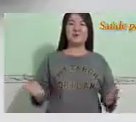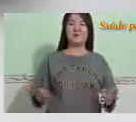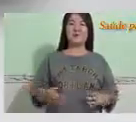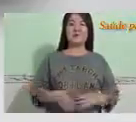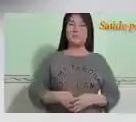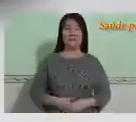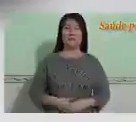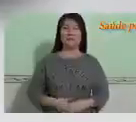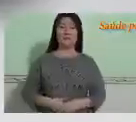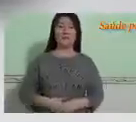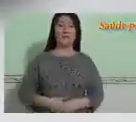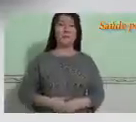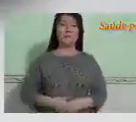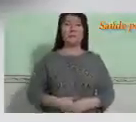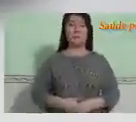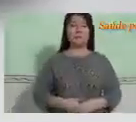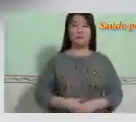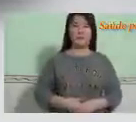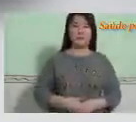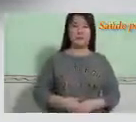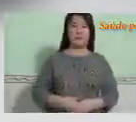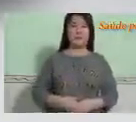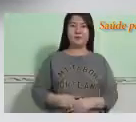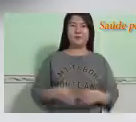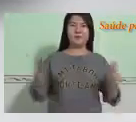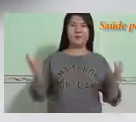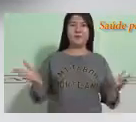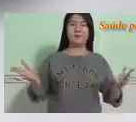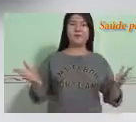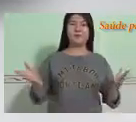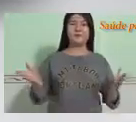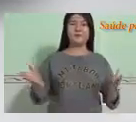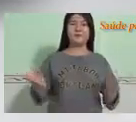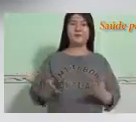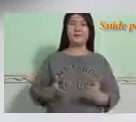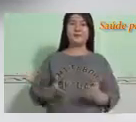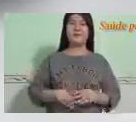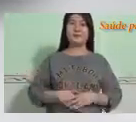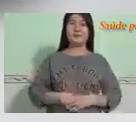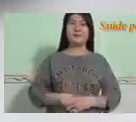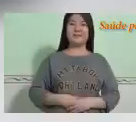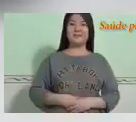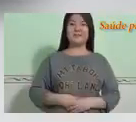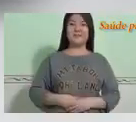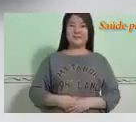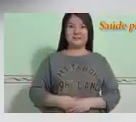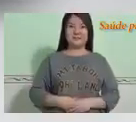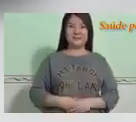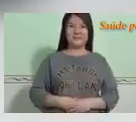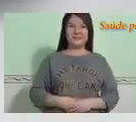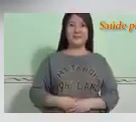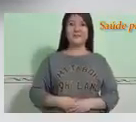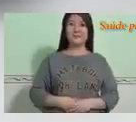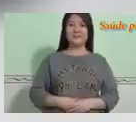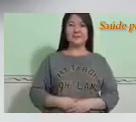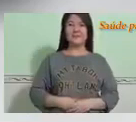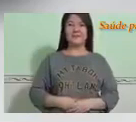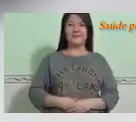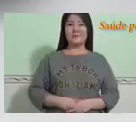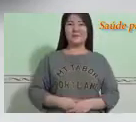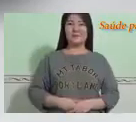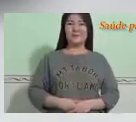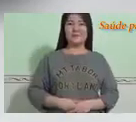Durante a gripe é importante adotar alguns cuidados para evitar novas infecções e transmissão do vírus para outras